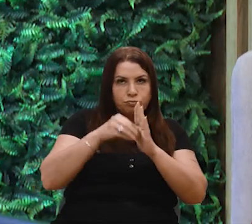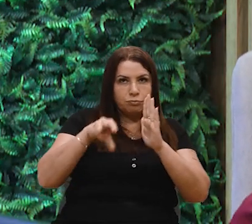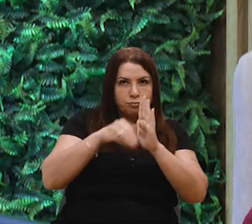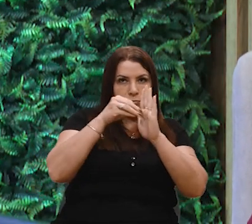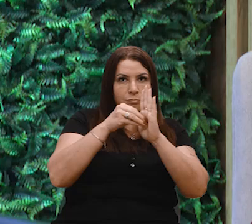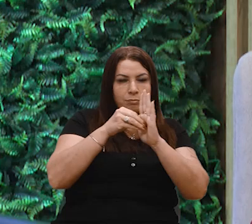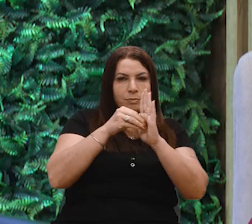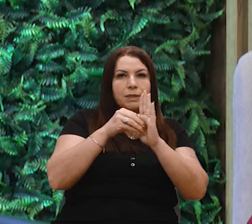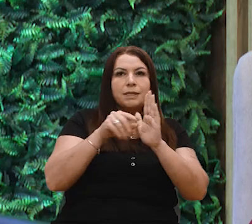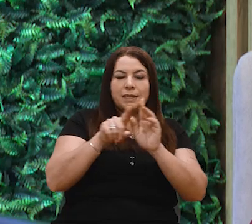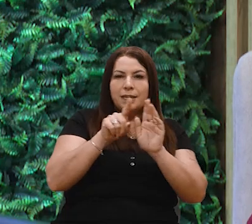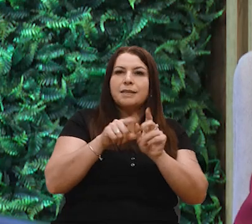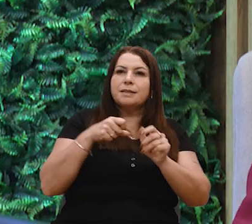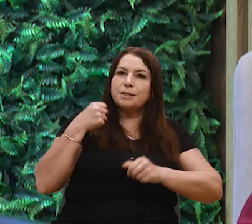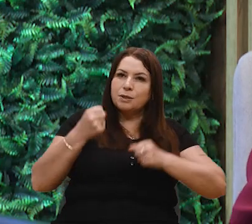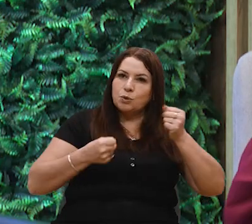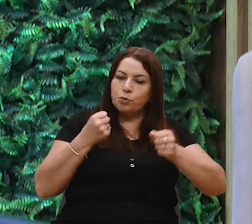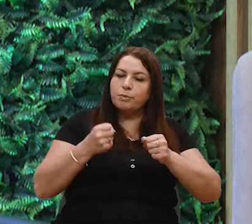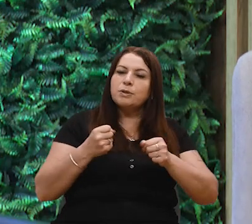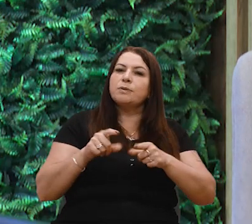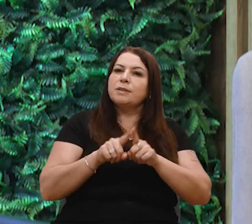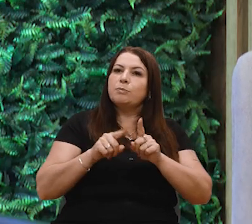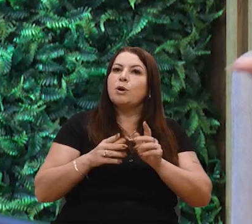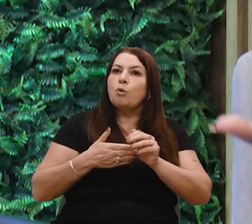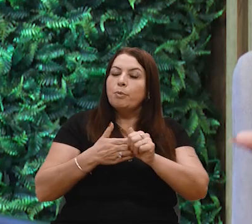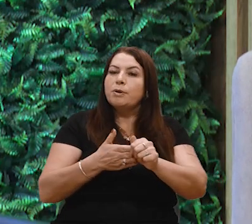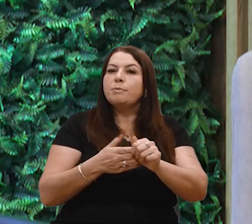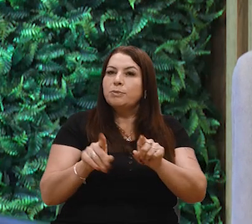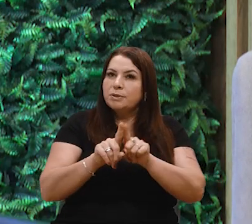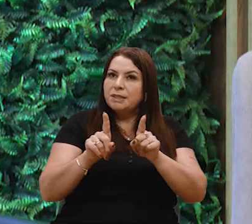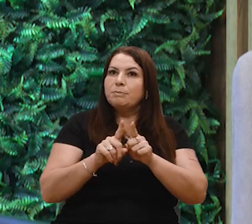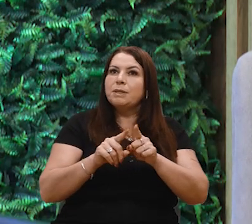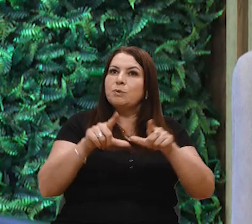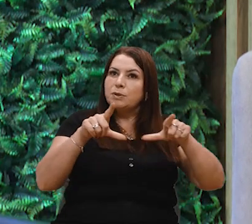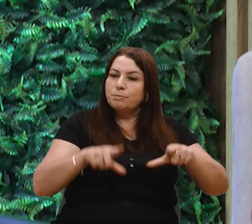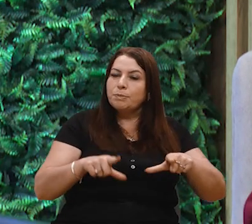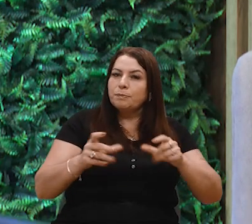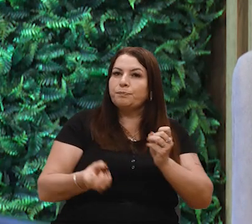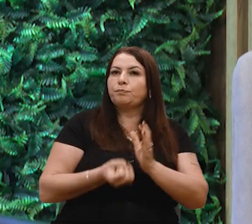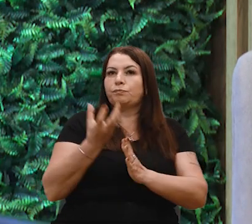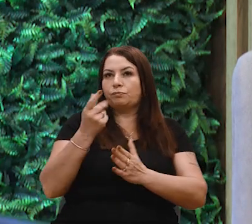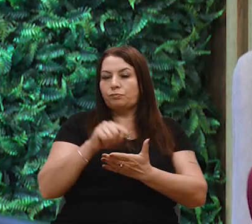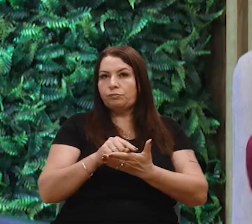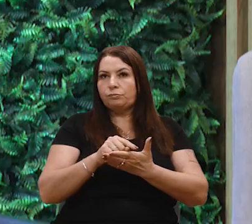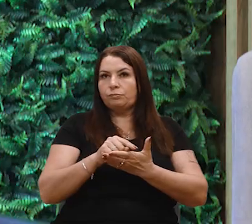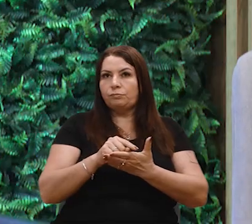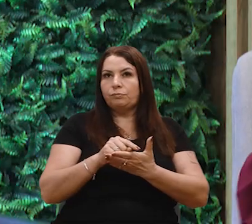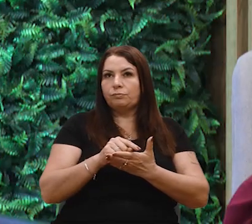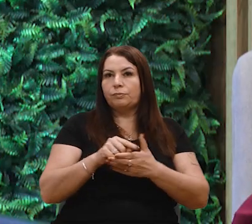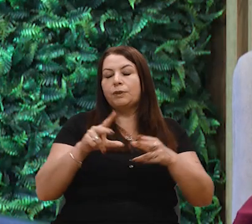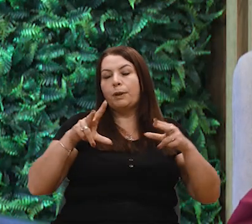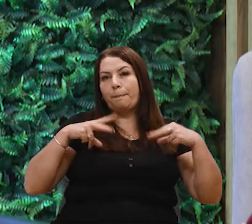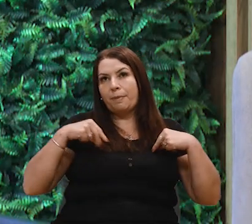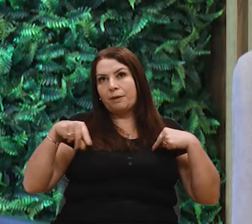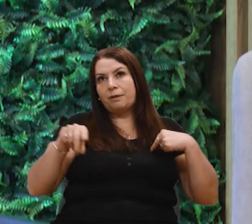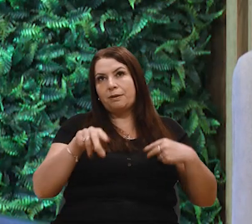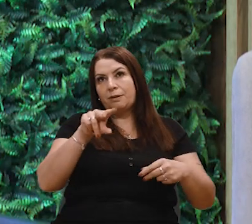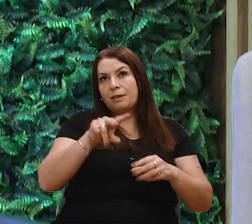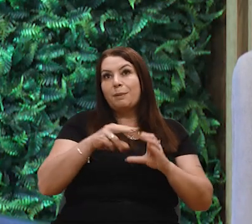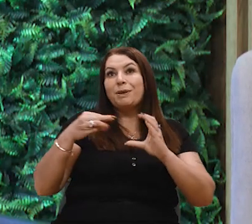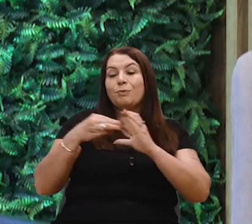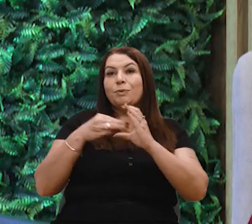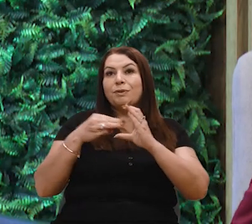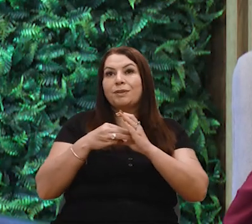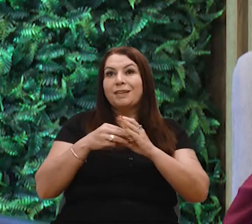gente incluiu algumas dessas provas. Acompanhamos muito o que eu estava falando antes desse espaço criado, mérito total ali